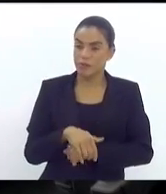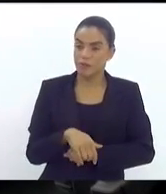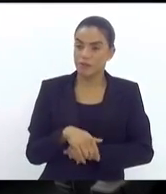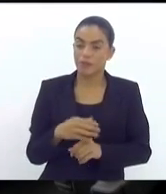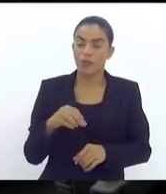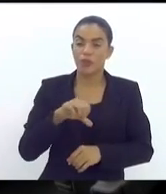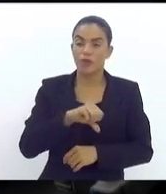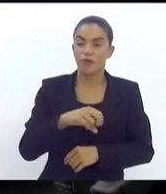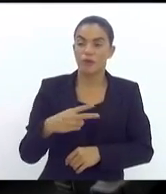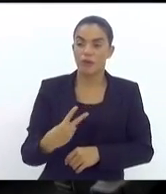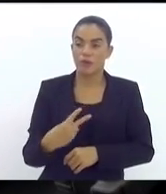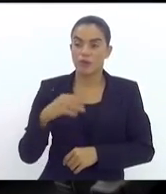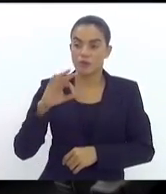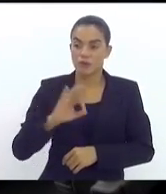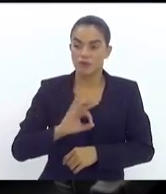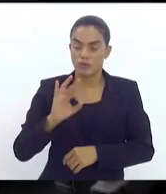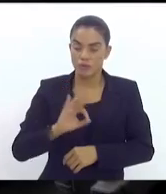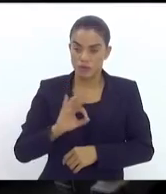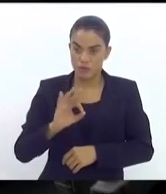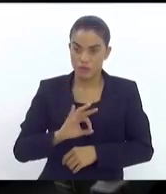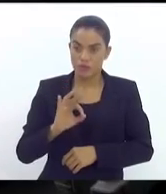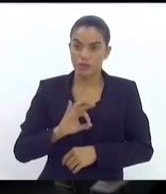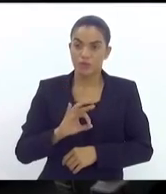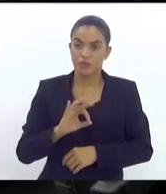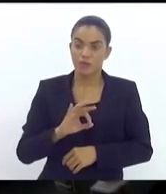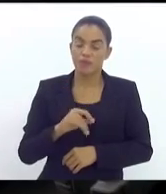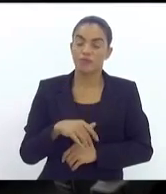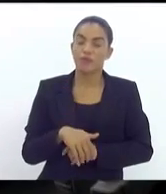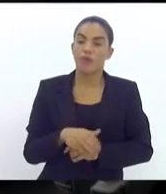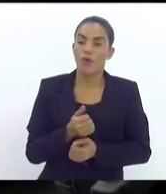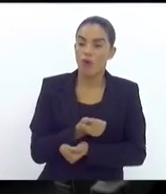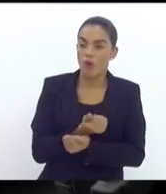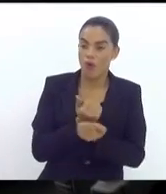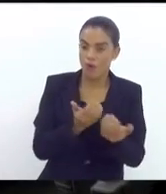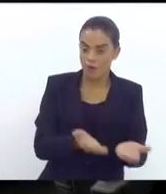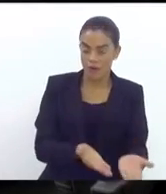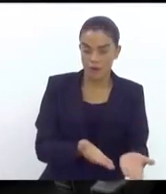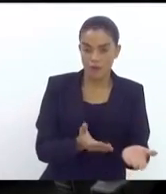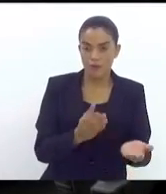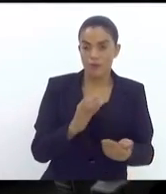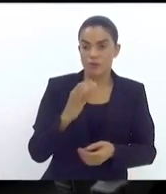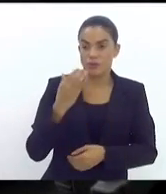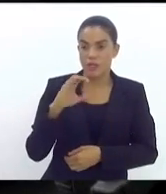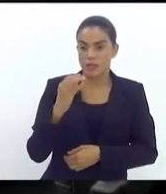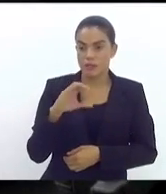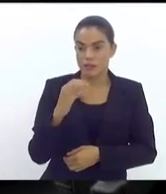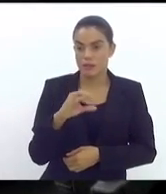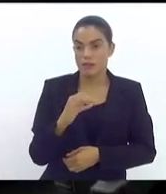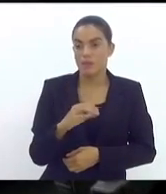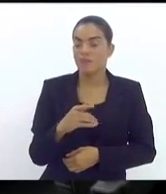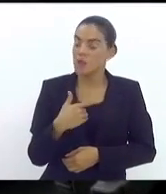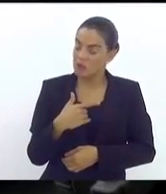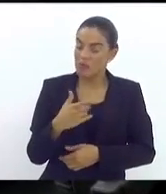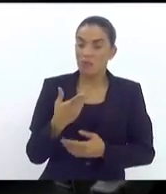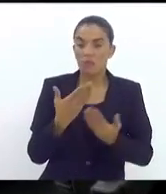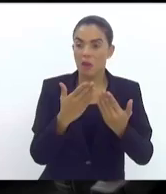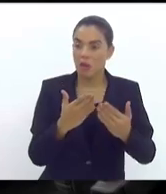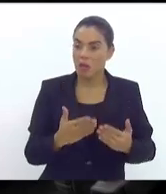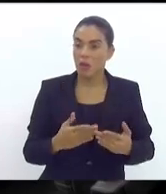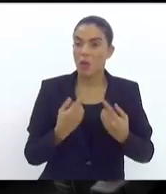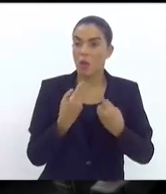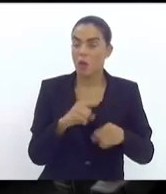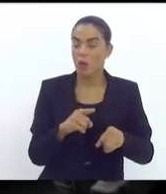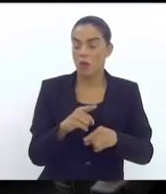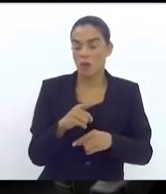Em 92% dos casos, salvo engano, os dados eram ali oferecidos pelo Innocence Project, em 92% dos casos tratava-se de crimes contra o